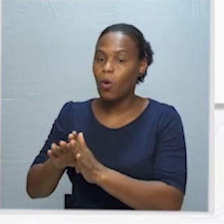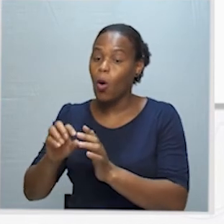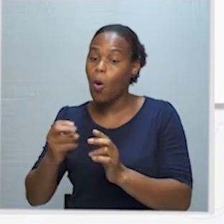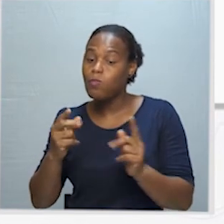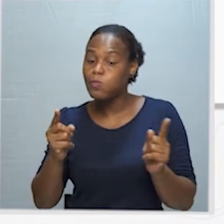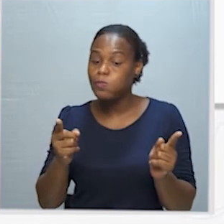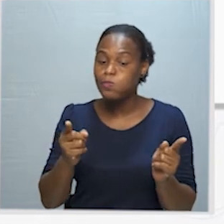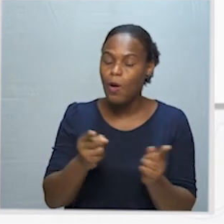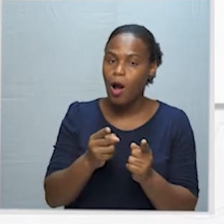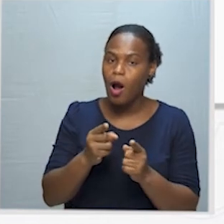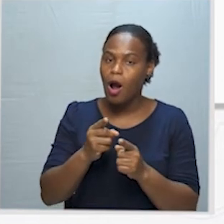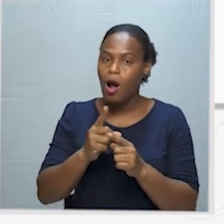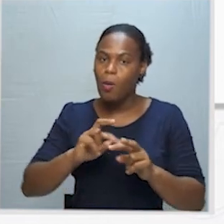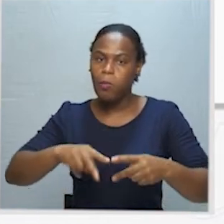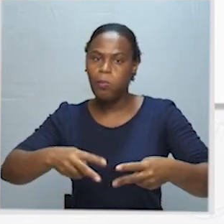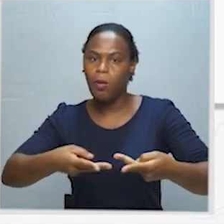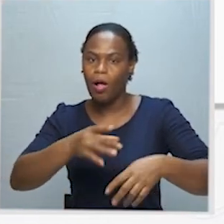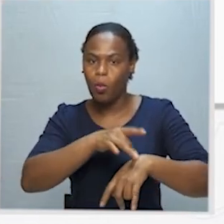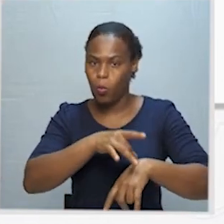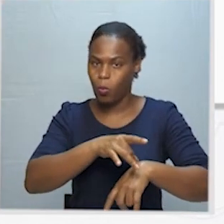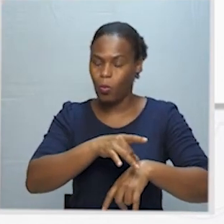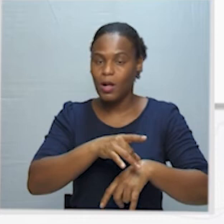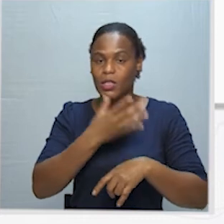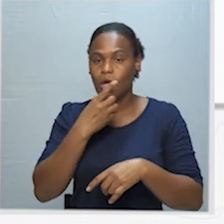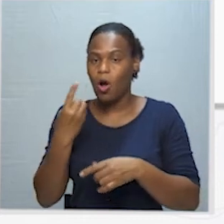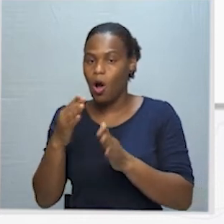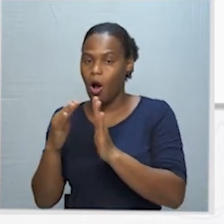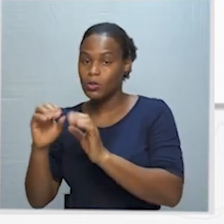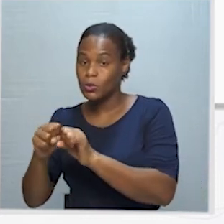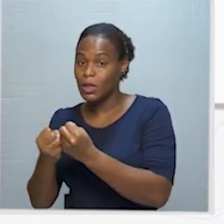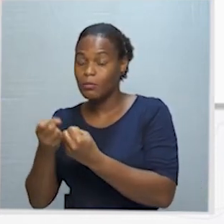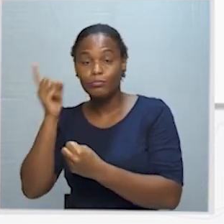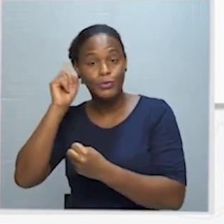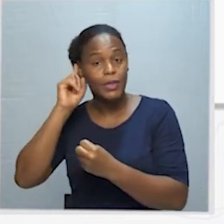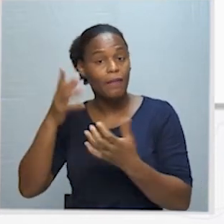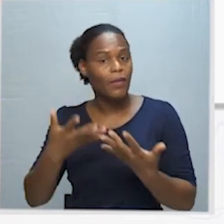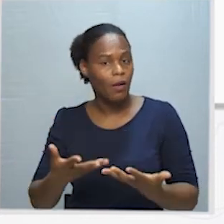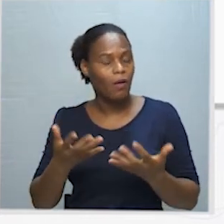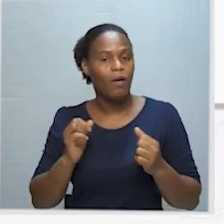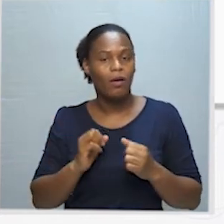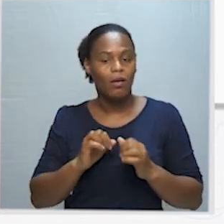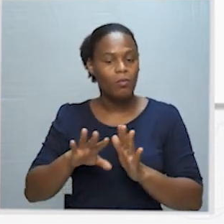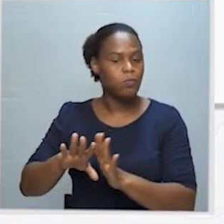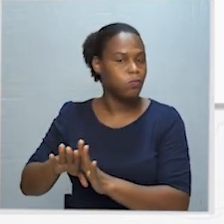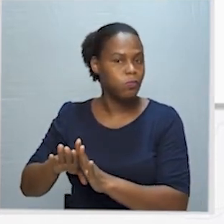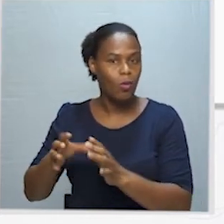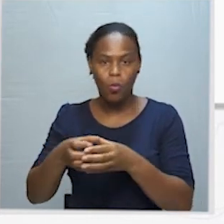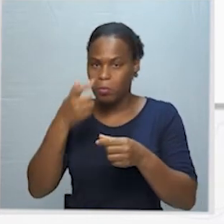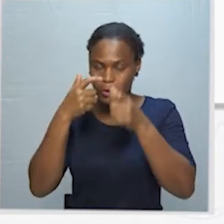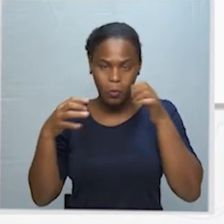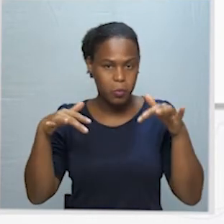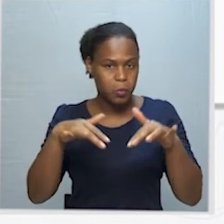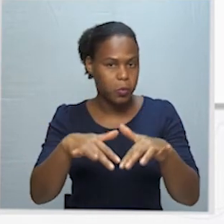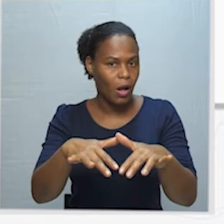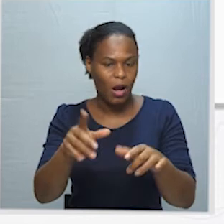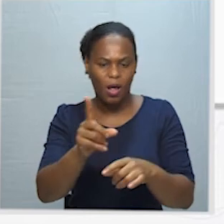evitar ou diminuir o ritmo de contágio da doença. O isolamento social é fundamental neste combate. Evitem